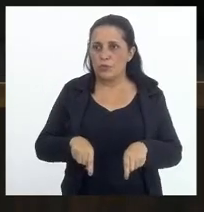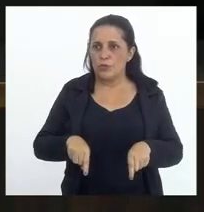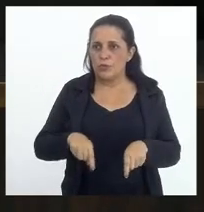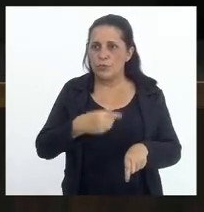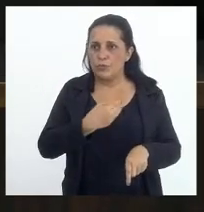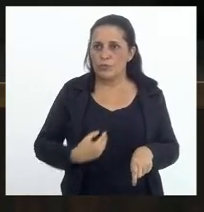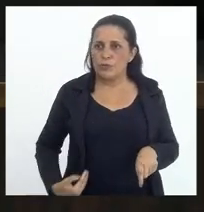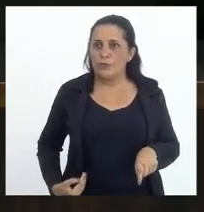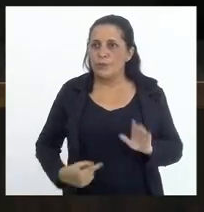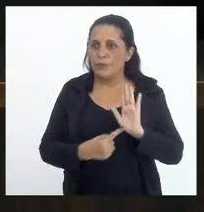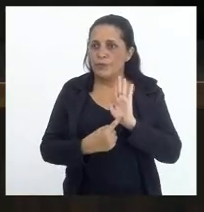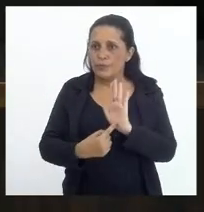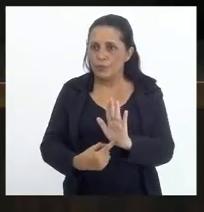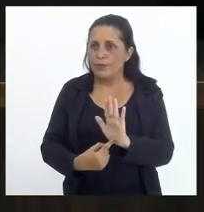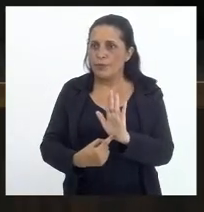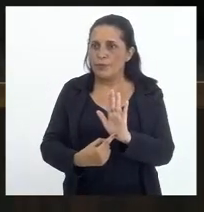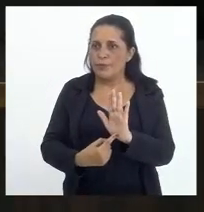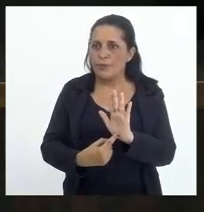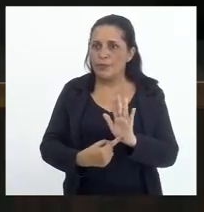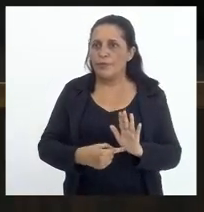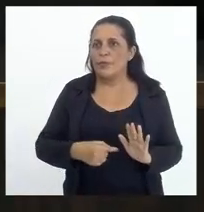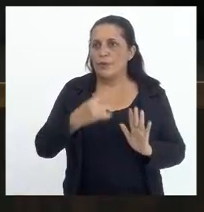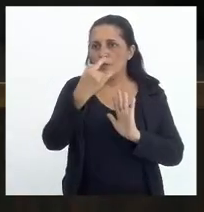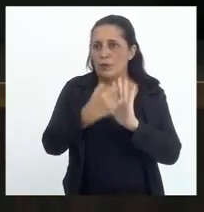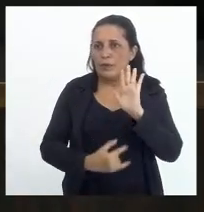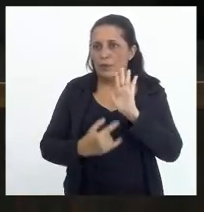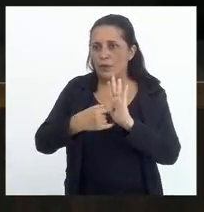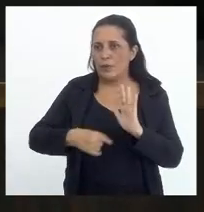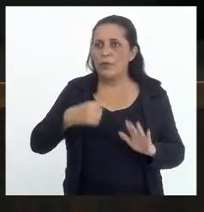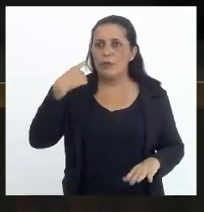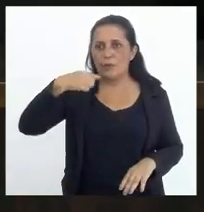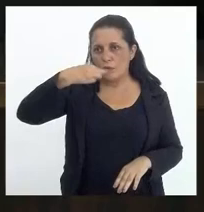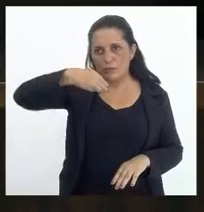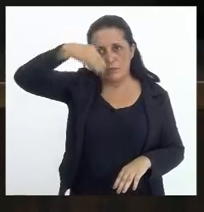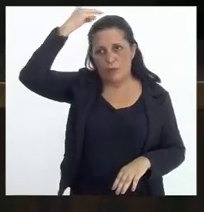Para emitir parecer pela Comissão de Constituição e Justiça, deputado Márcio Pacheco.